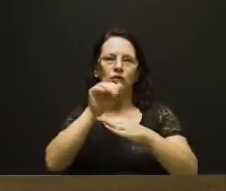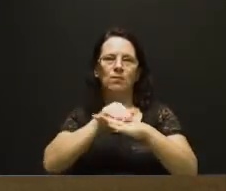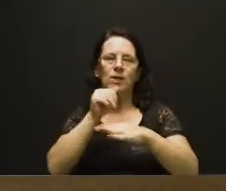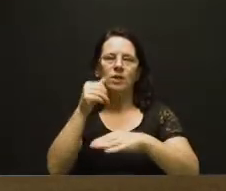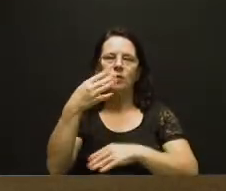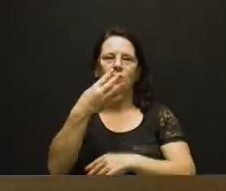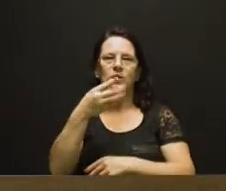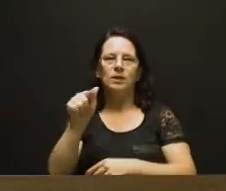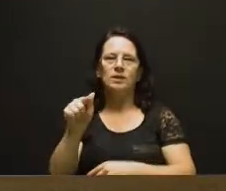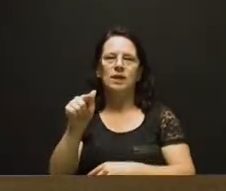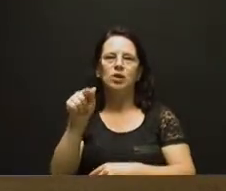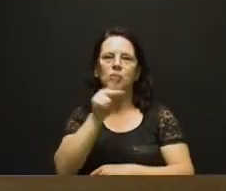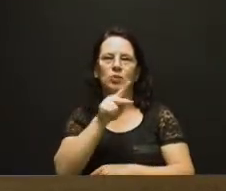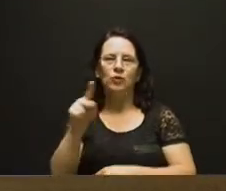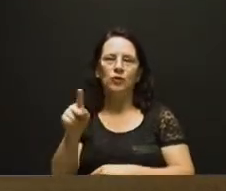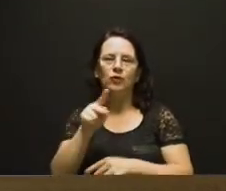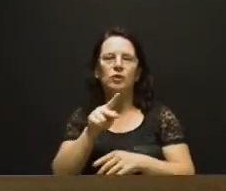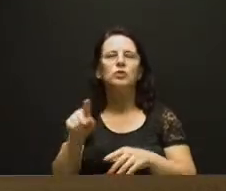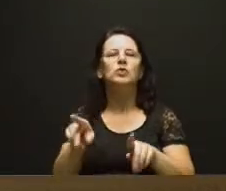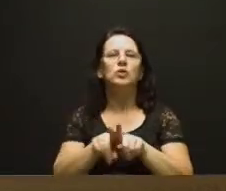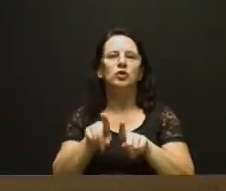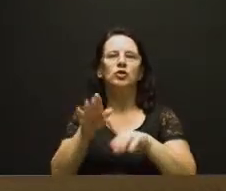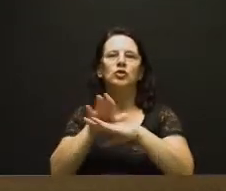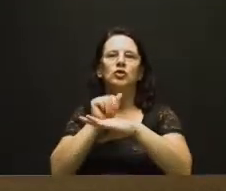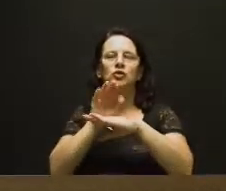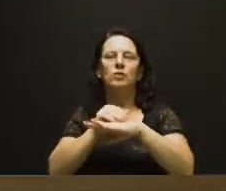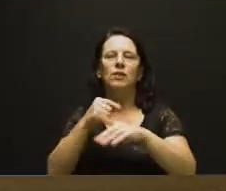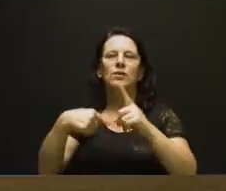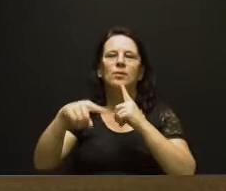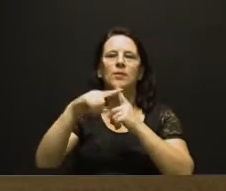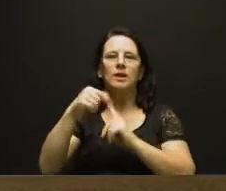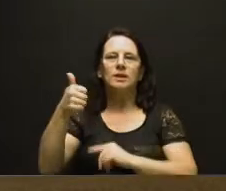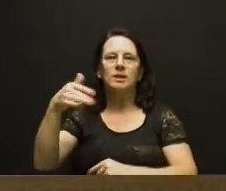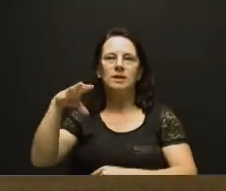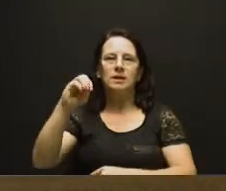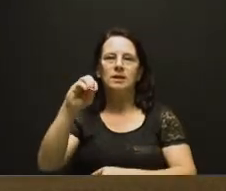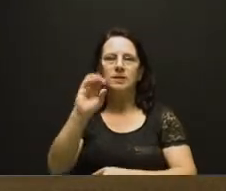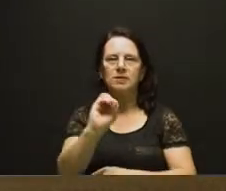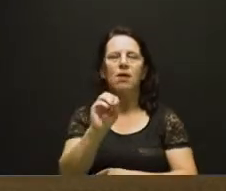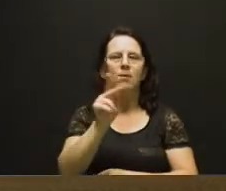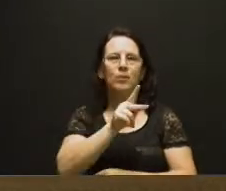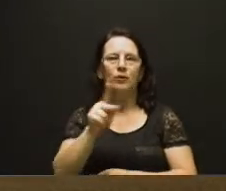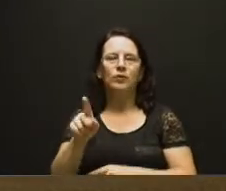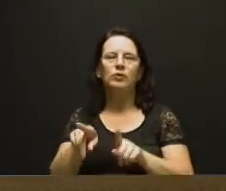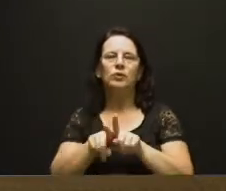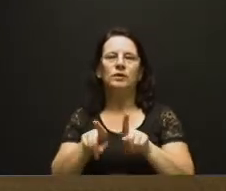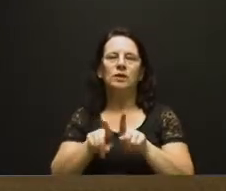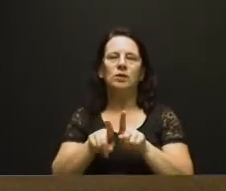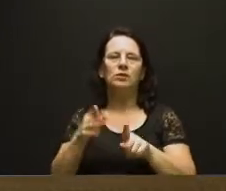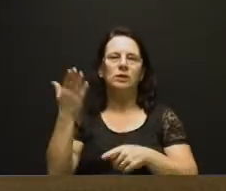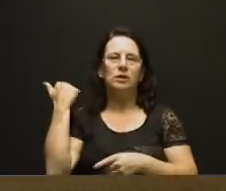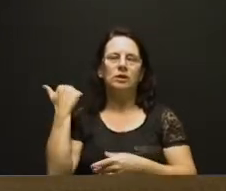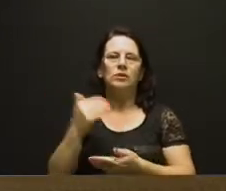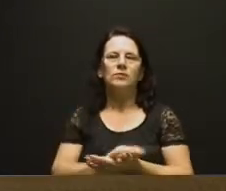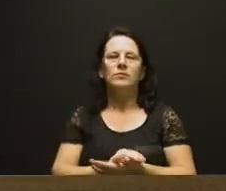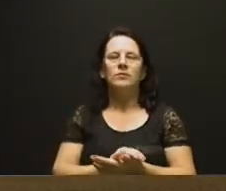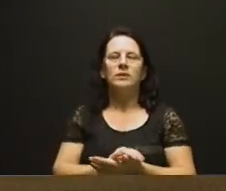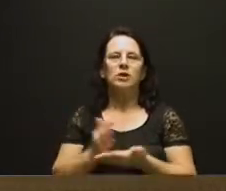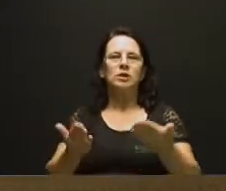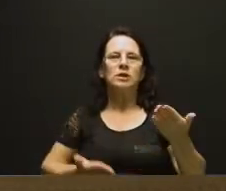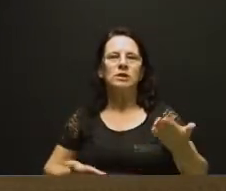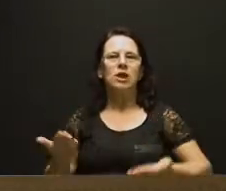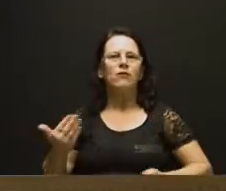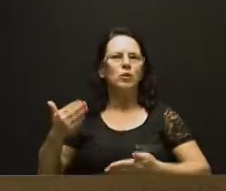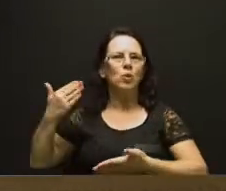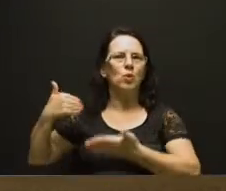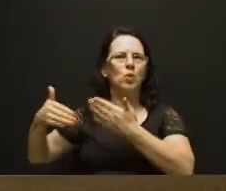inicialmente uma perspectiva de contratarmos mais de 100 sendo que é constituída por servidores de carreira não é um padre a do político que vai